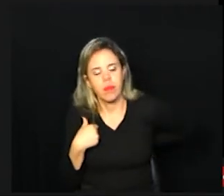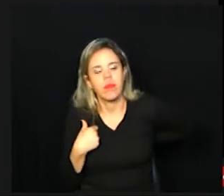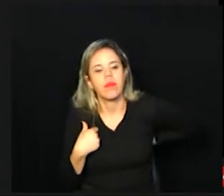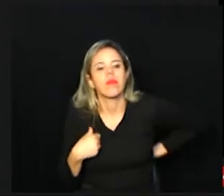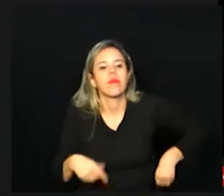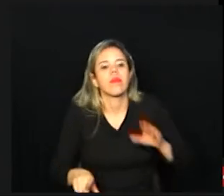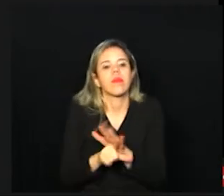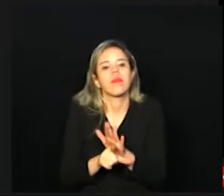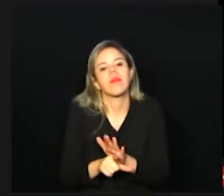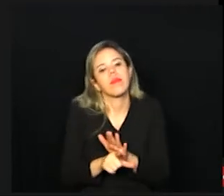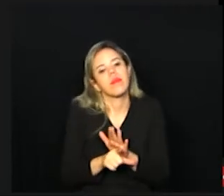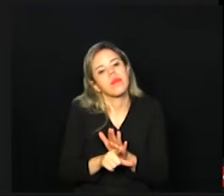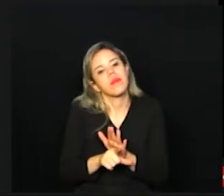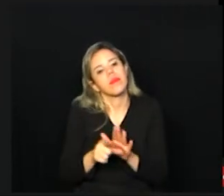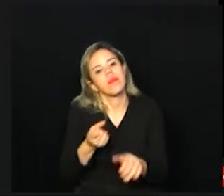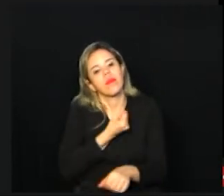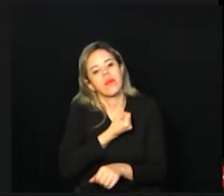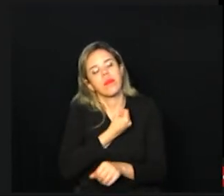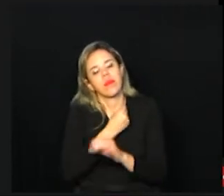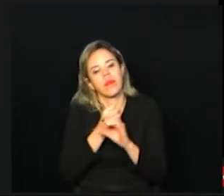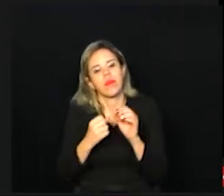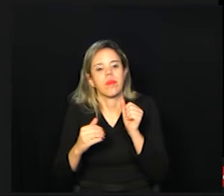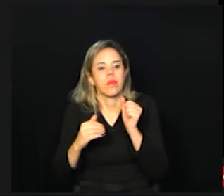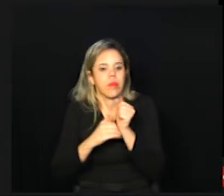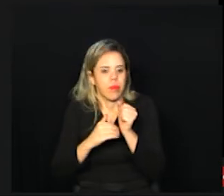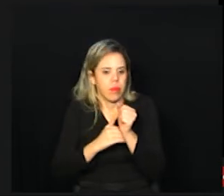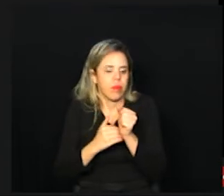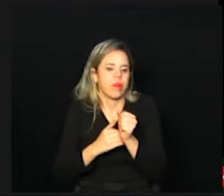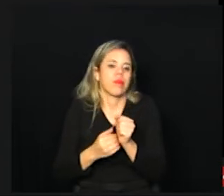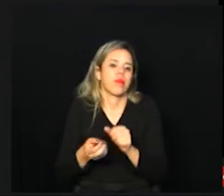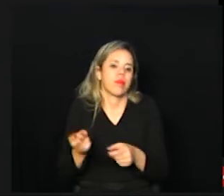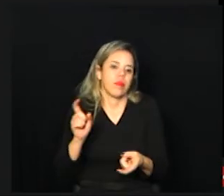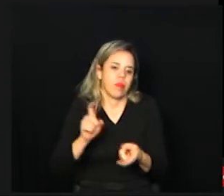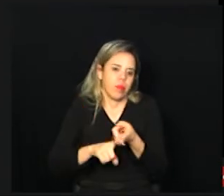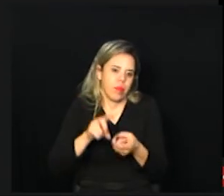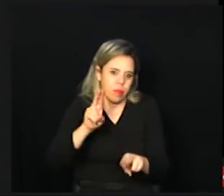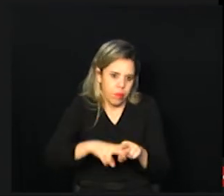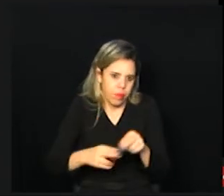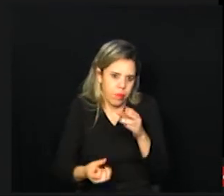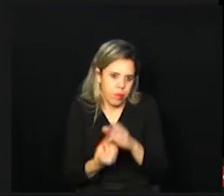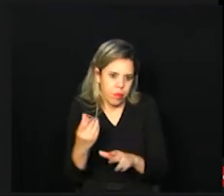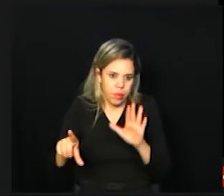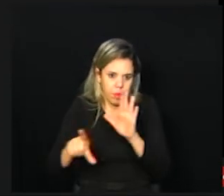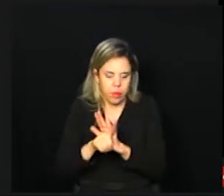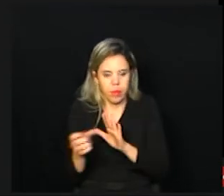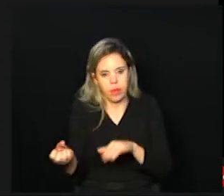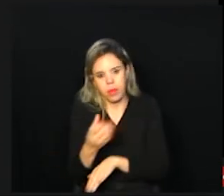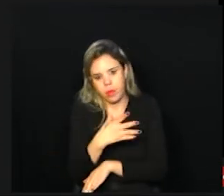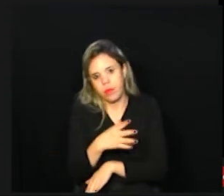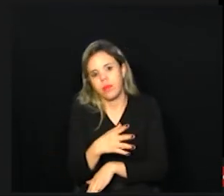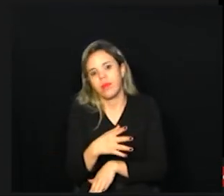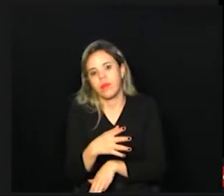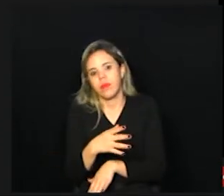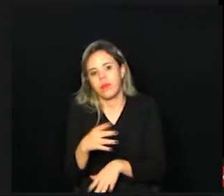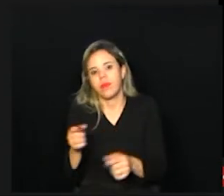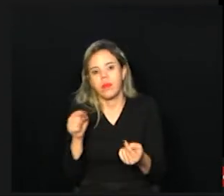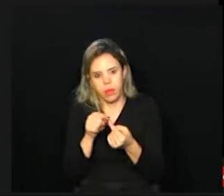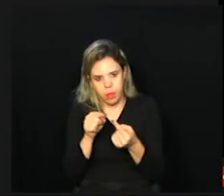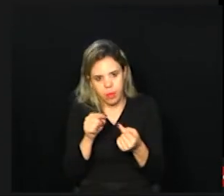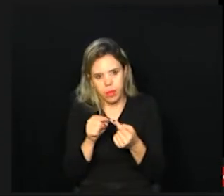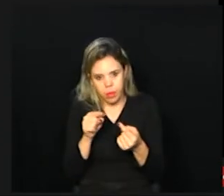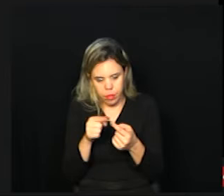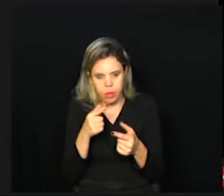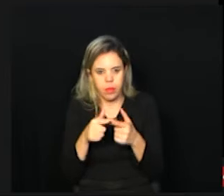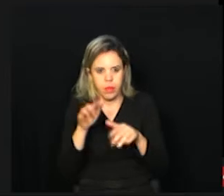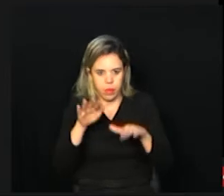teoria, tanto o Código Penal, Maria da Penha, as novas leis que vão surgindo, elas estão cabíveis a cada